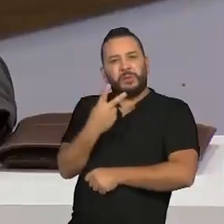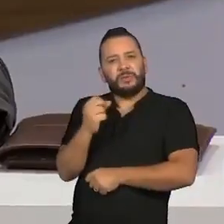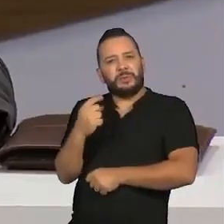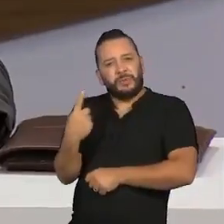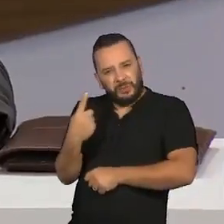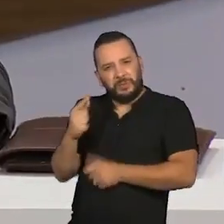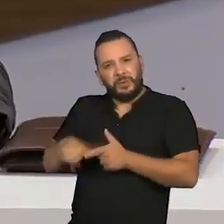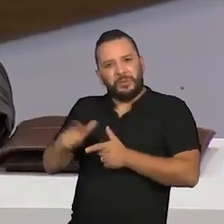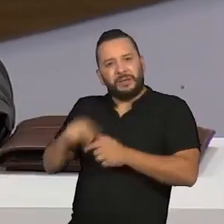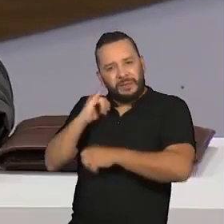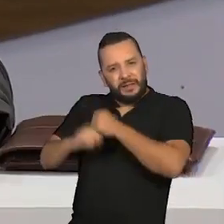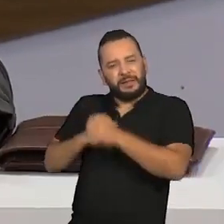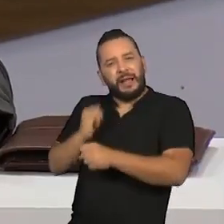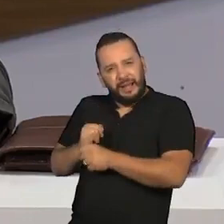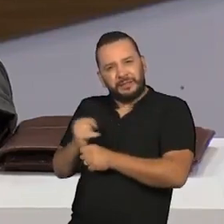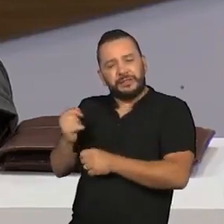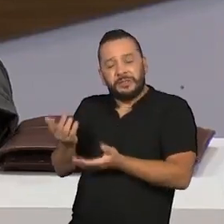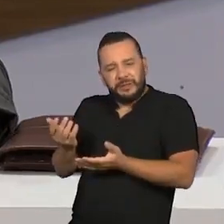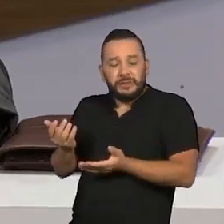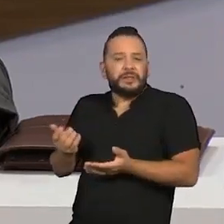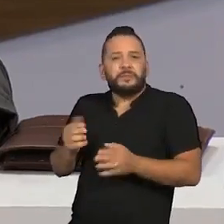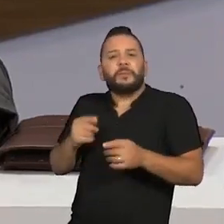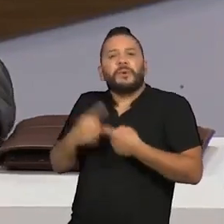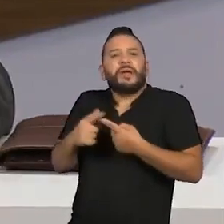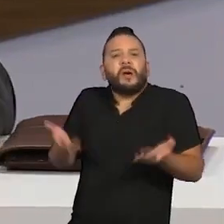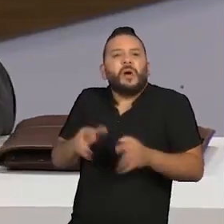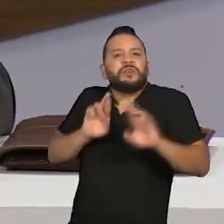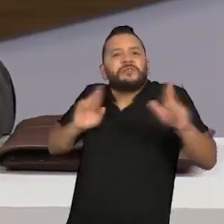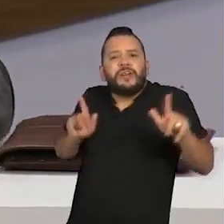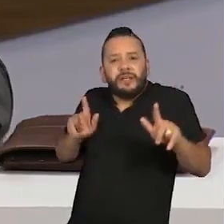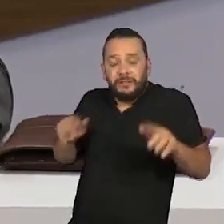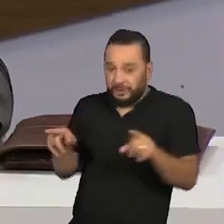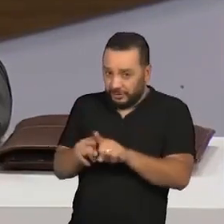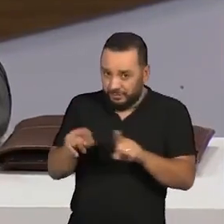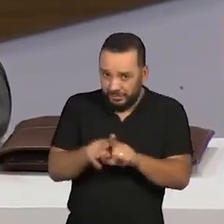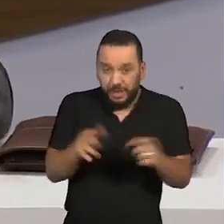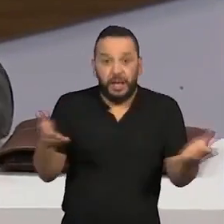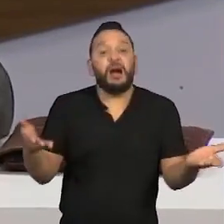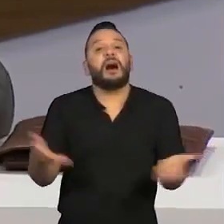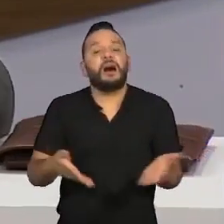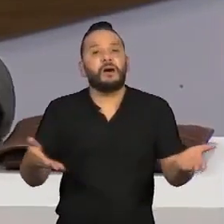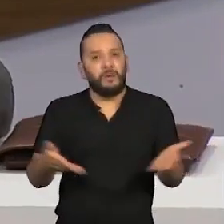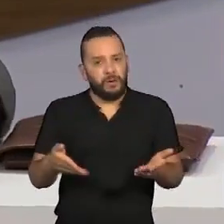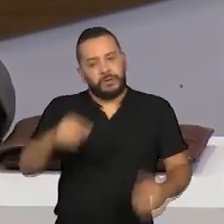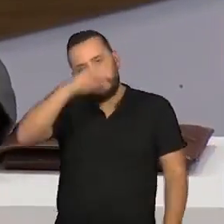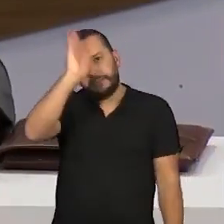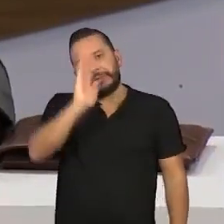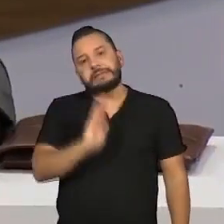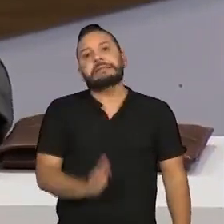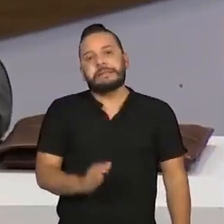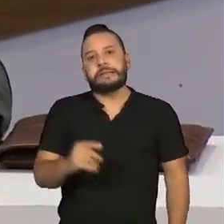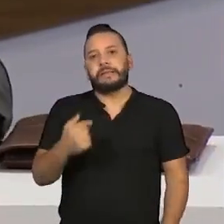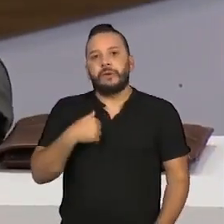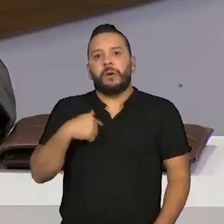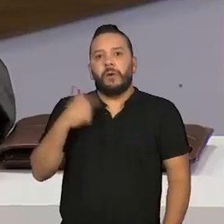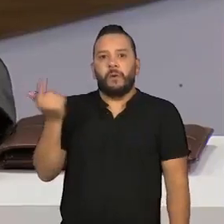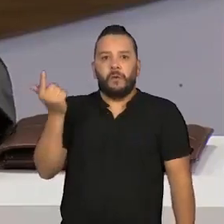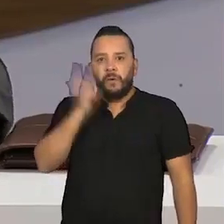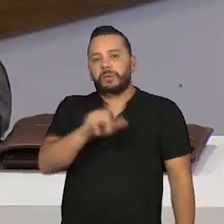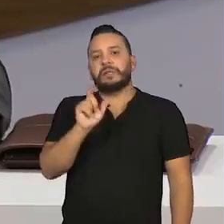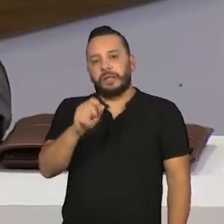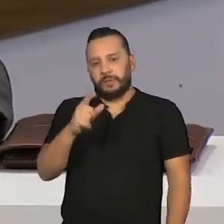dois pontos que eu gostaria que você explicasse. O primeiro, a gente tem uma estrutura, o Brasil vem conquistando aos poucos, eu acho que